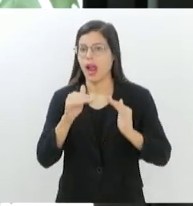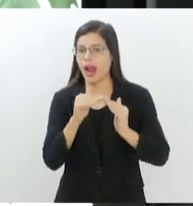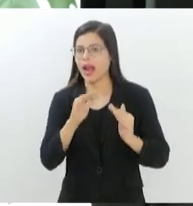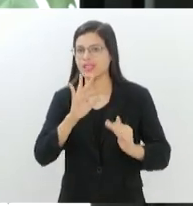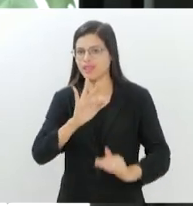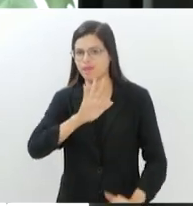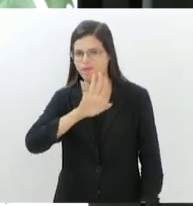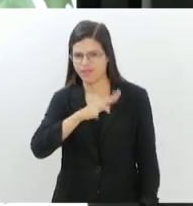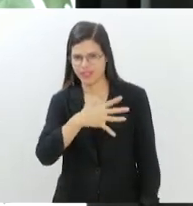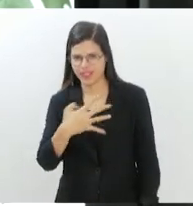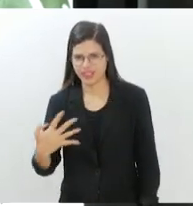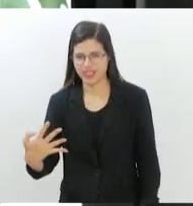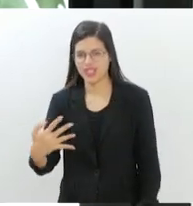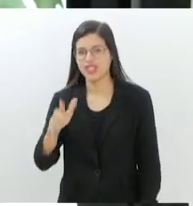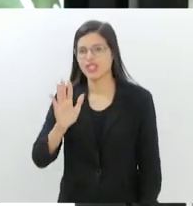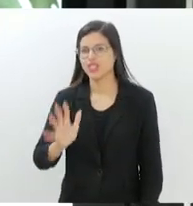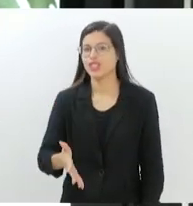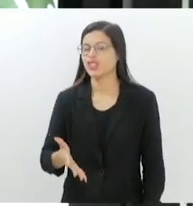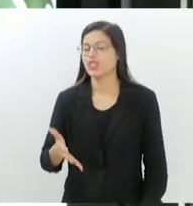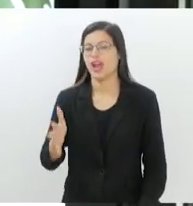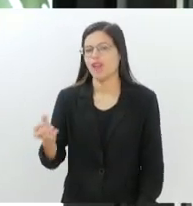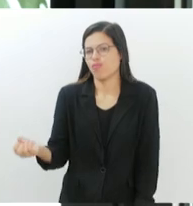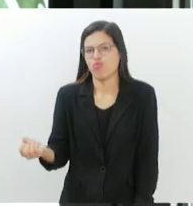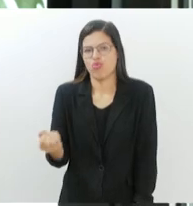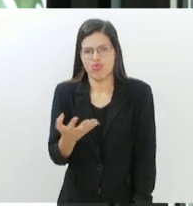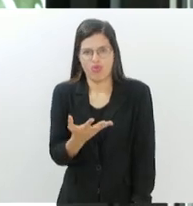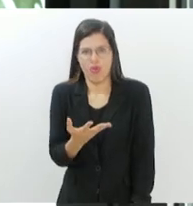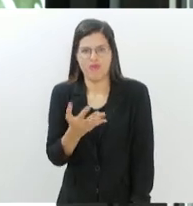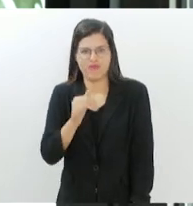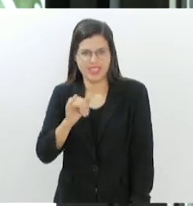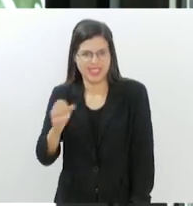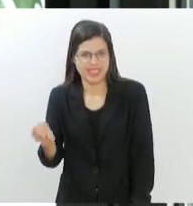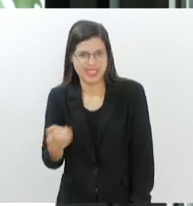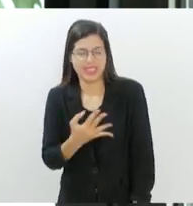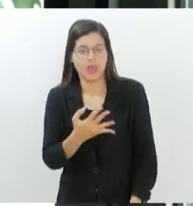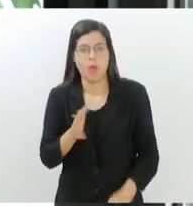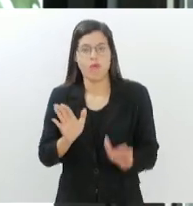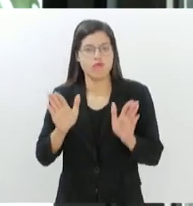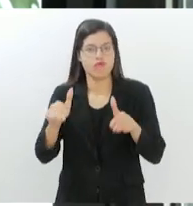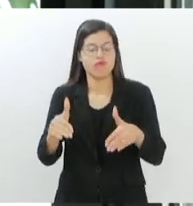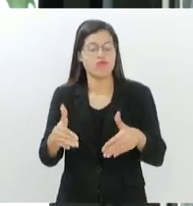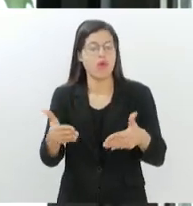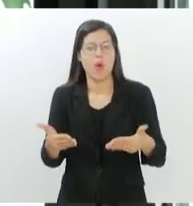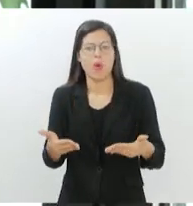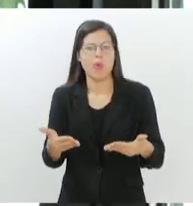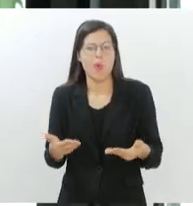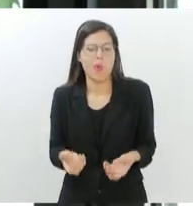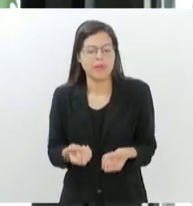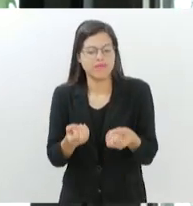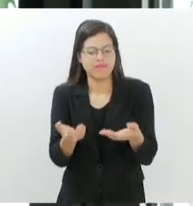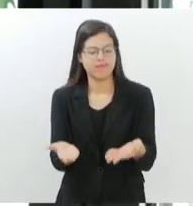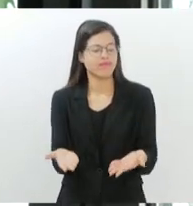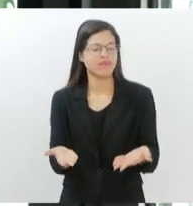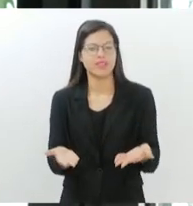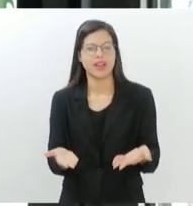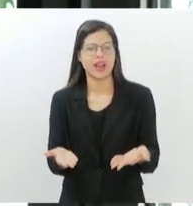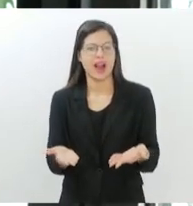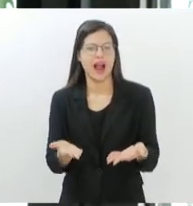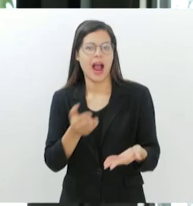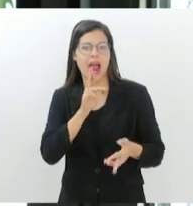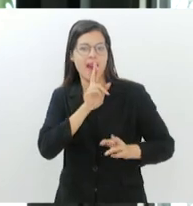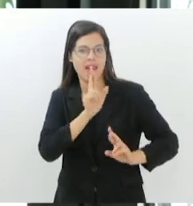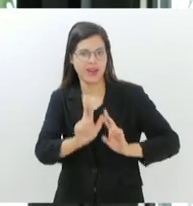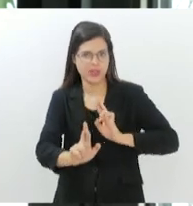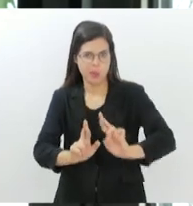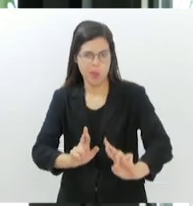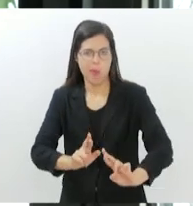hub, né, de inovação, voltado para entregas, né, e de resultados sobre a